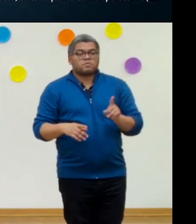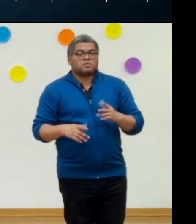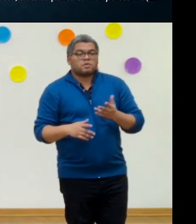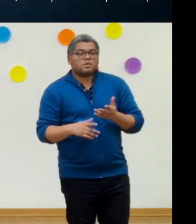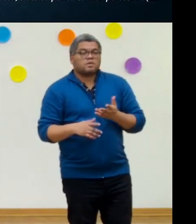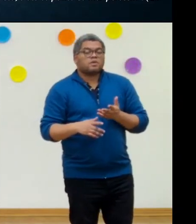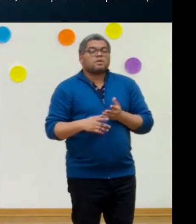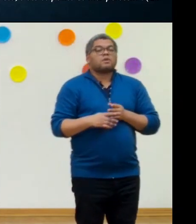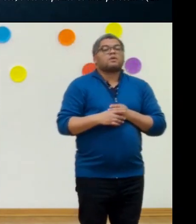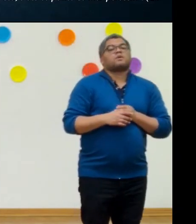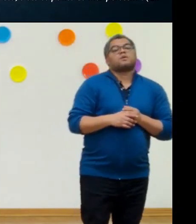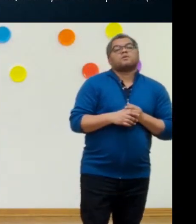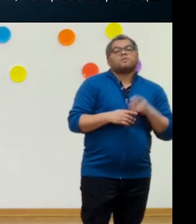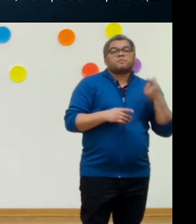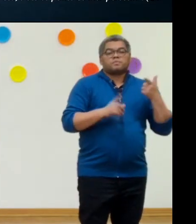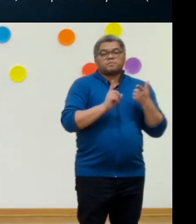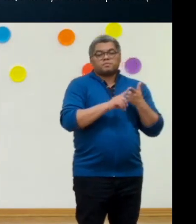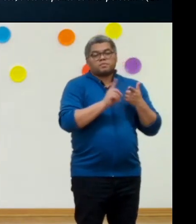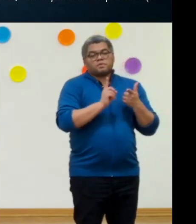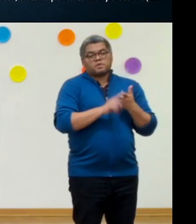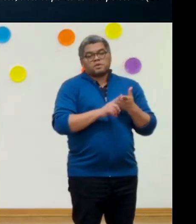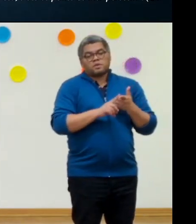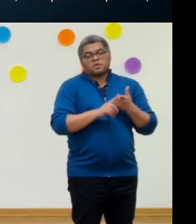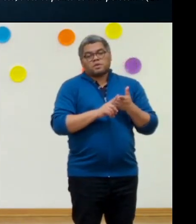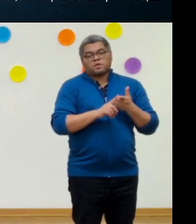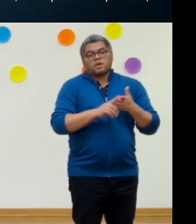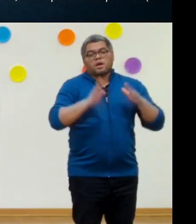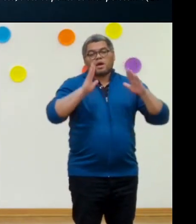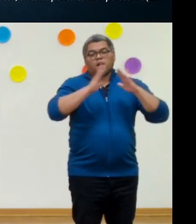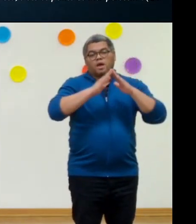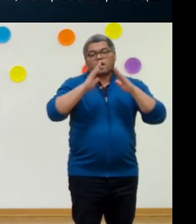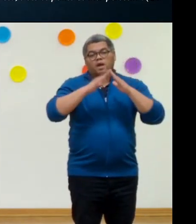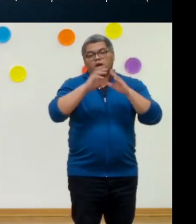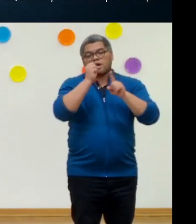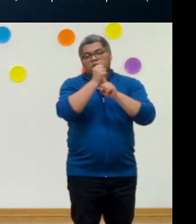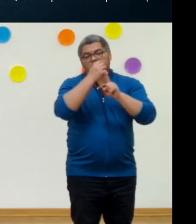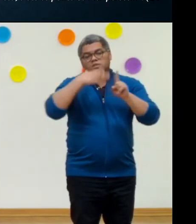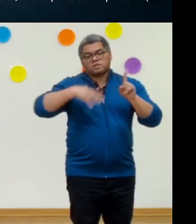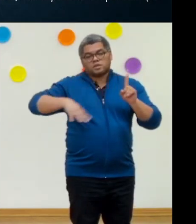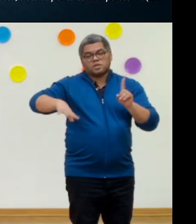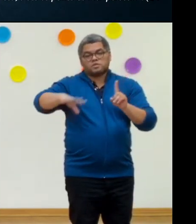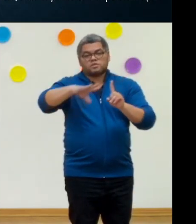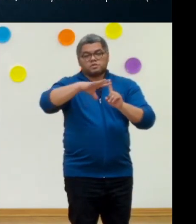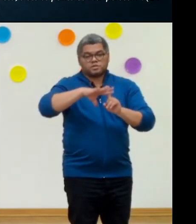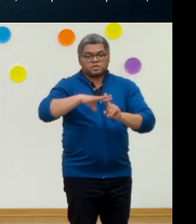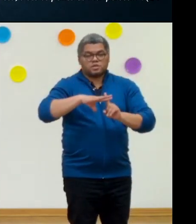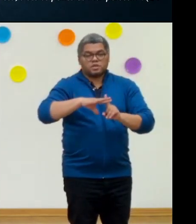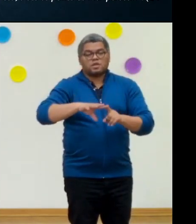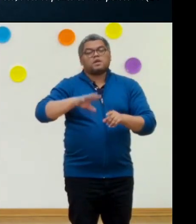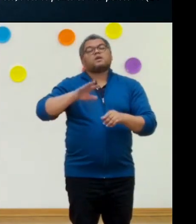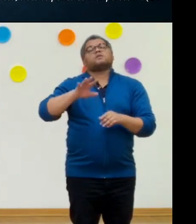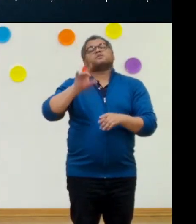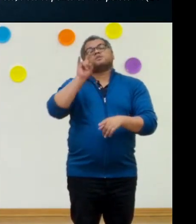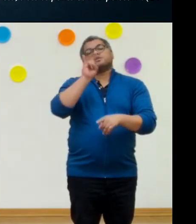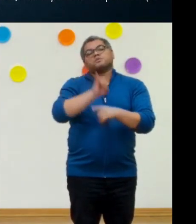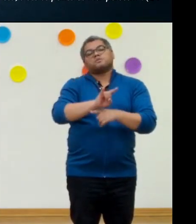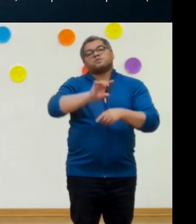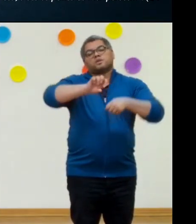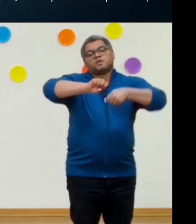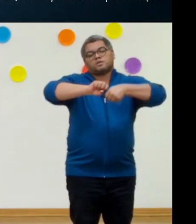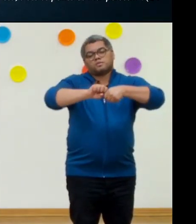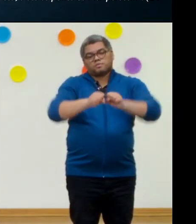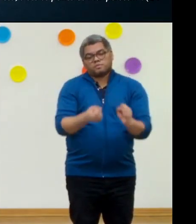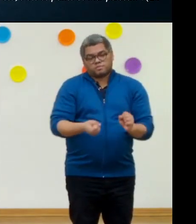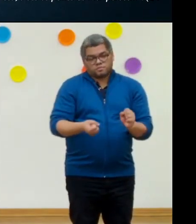adultério destrói o lar e a sociedade. Pessoal, isso é óbvio, né? O lar é a primeira vítima do pecado do adultério.